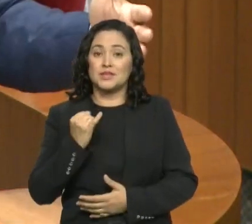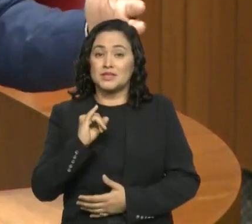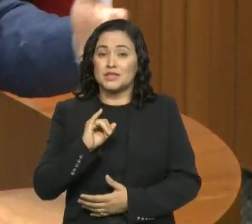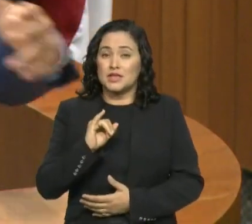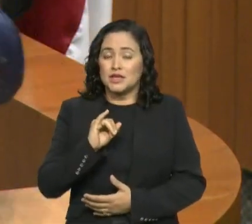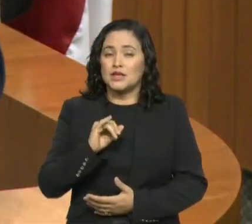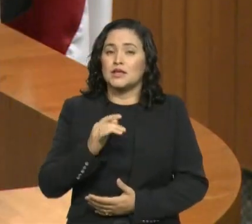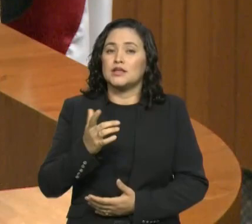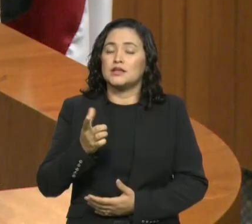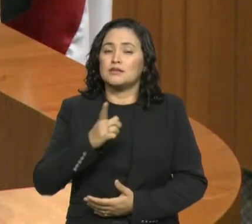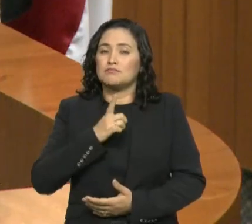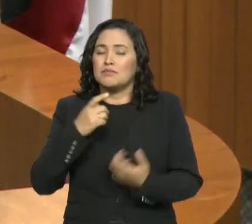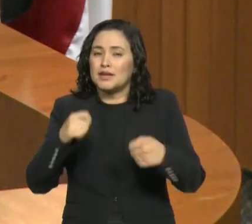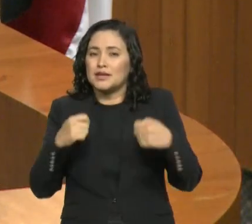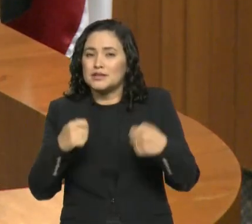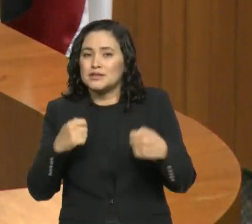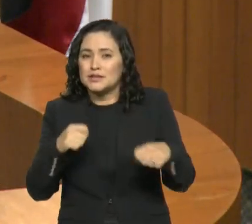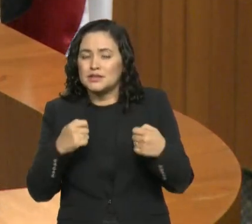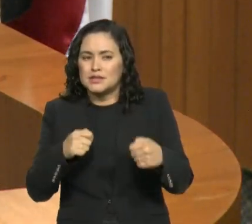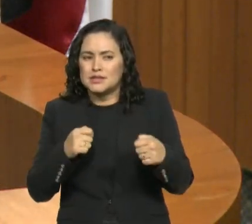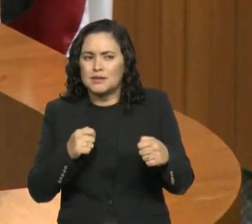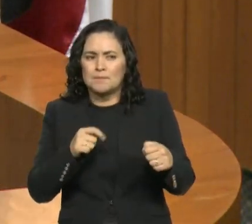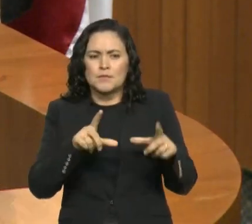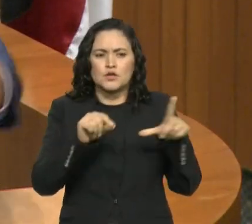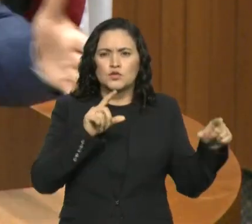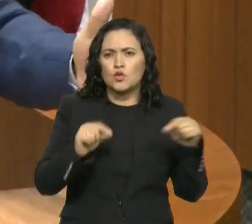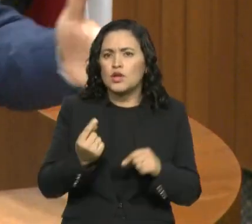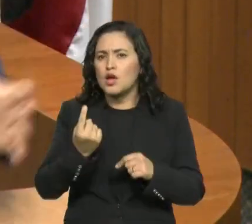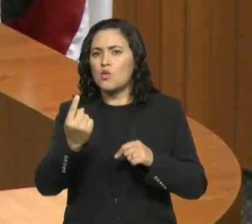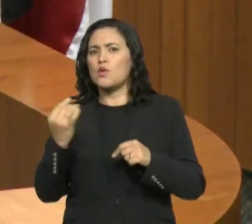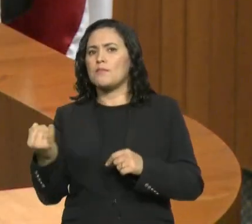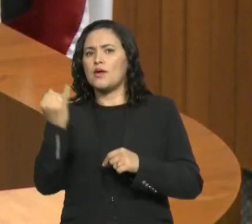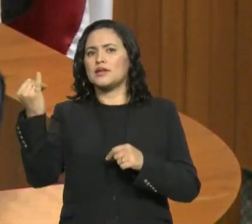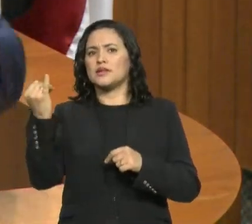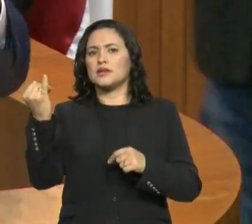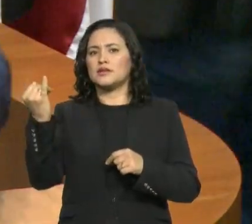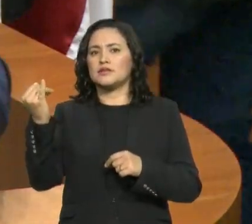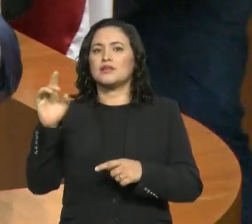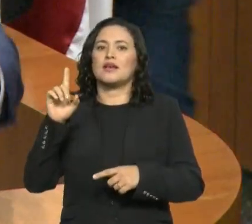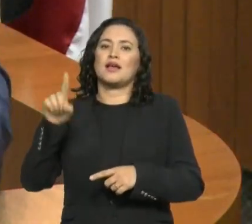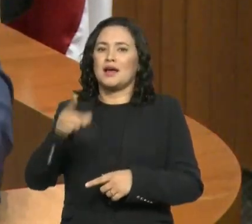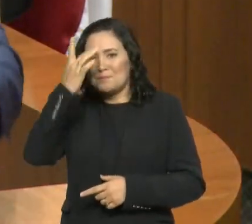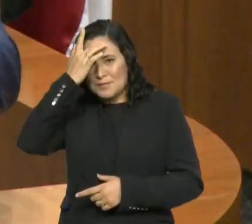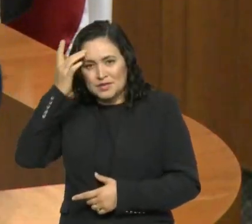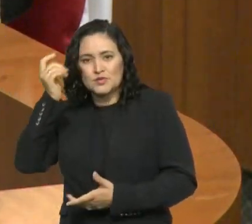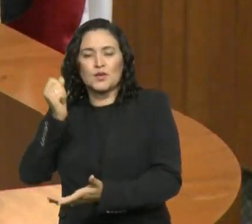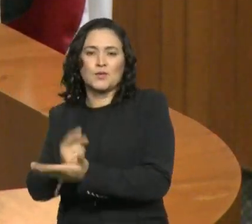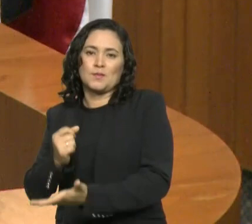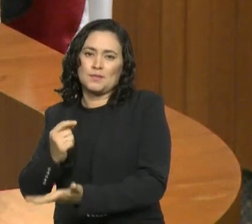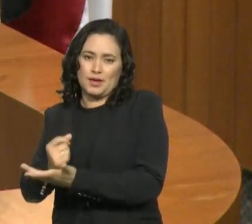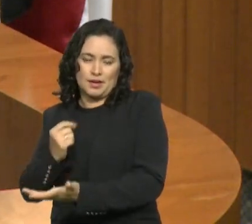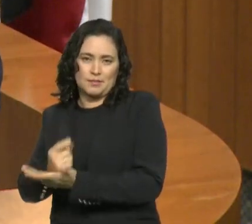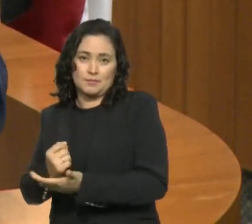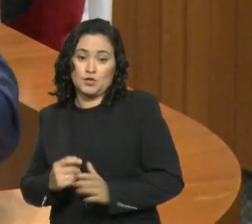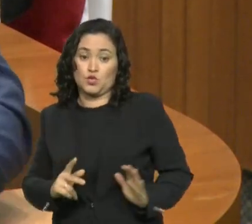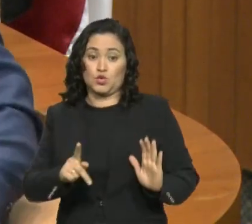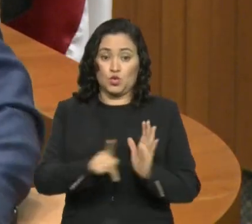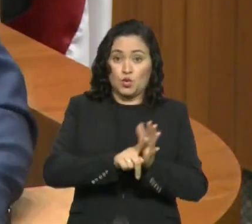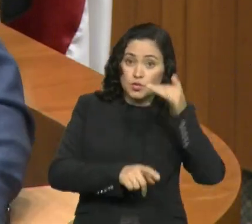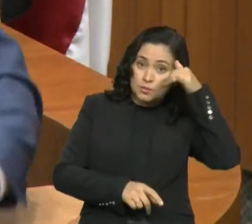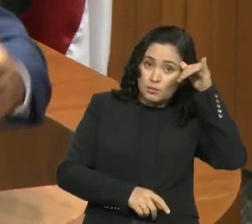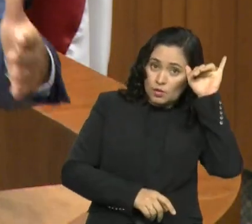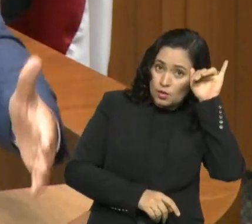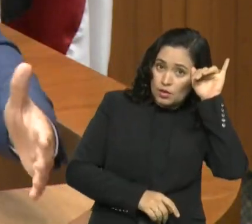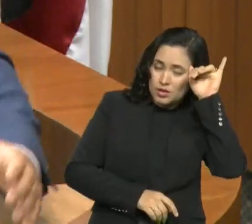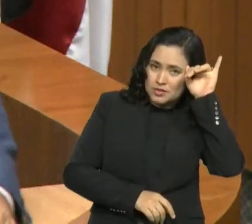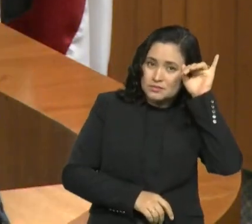o produtor, o frigorífico que fique com sua parcela de participação, mas não pode ser a mais importante. Então, senhora